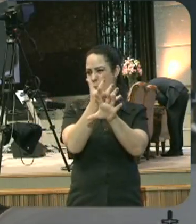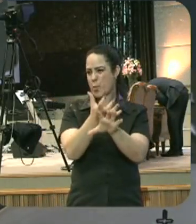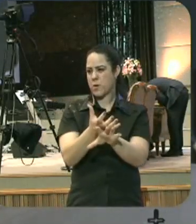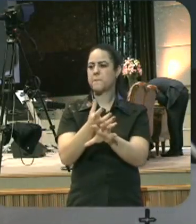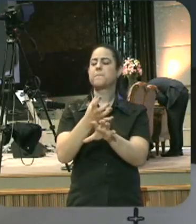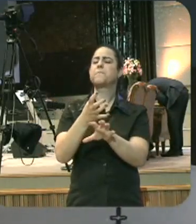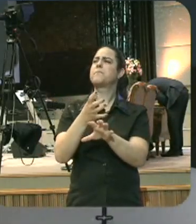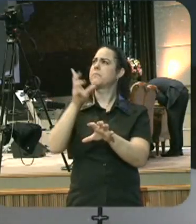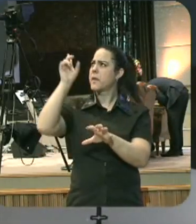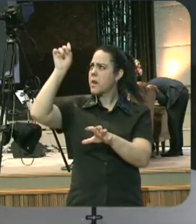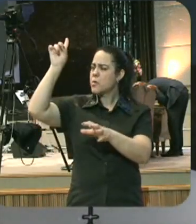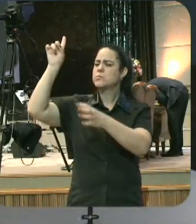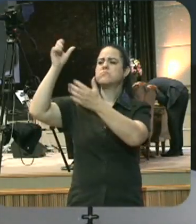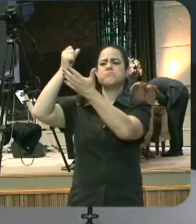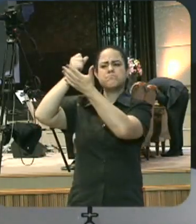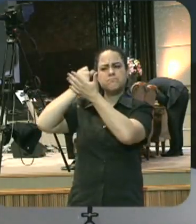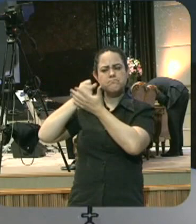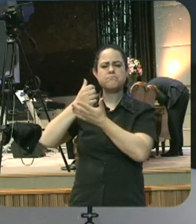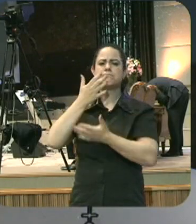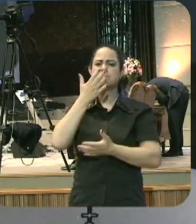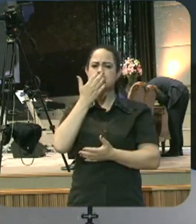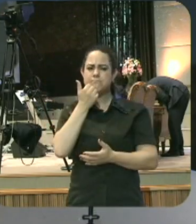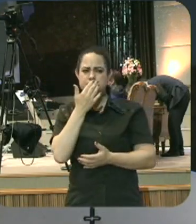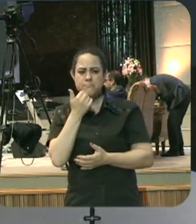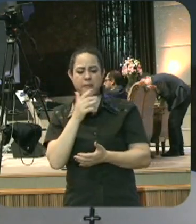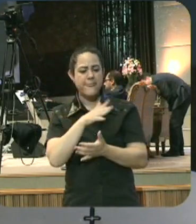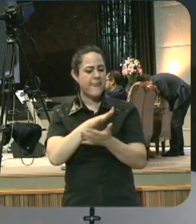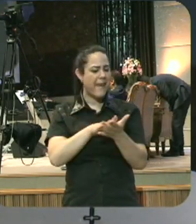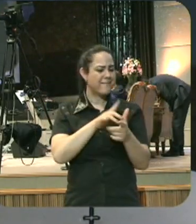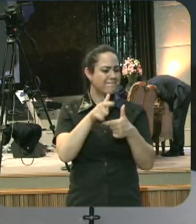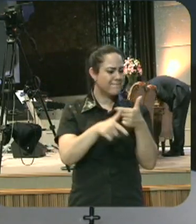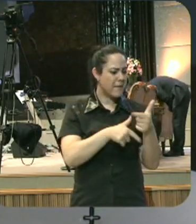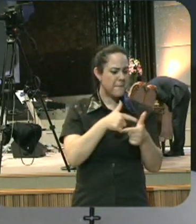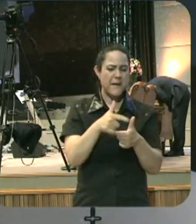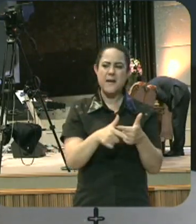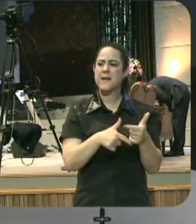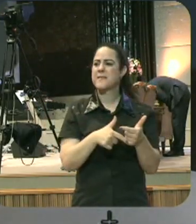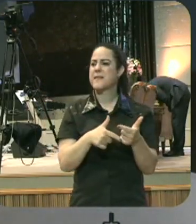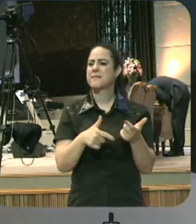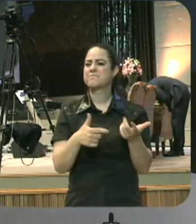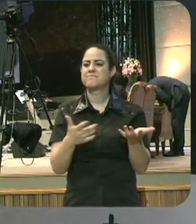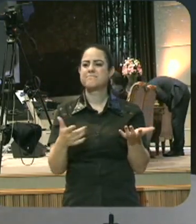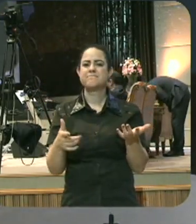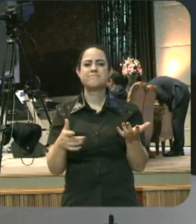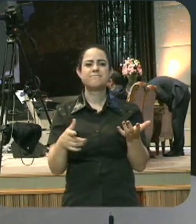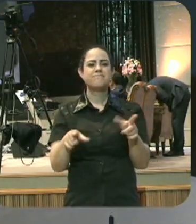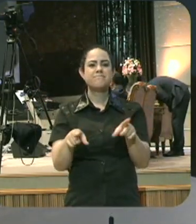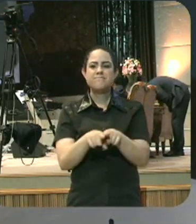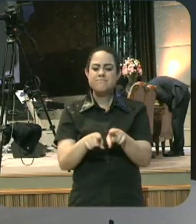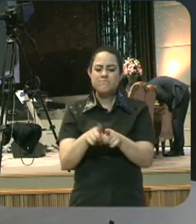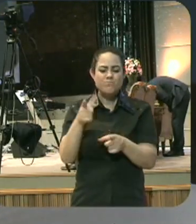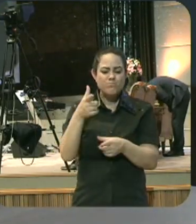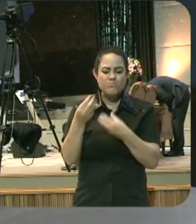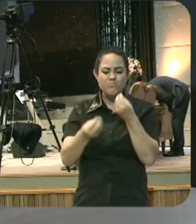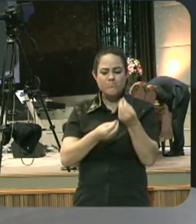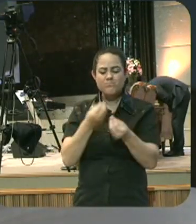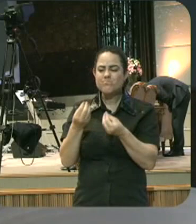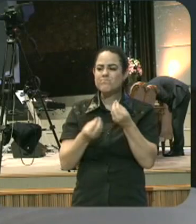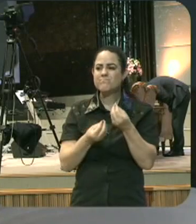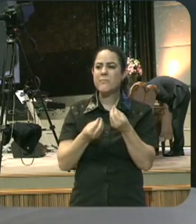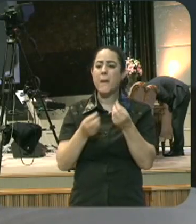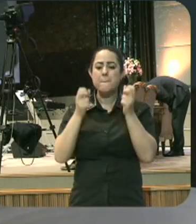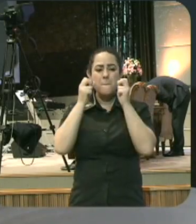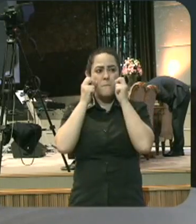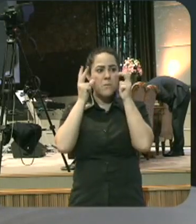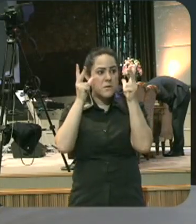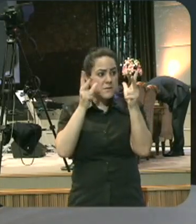pelo Senhor. Eles não tinham produção e não sabiam dedicar ao Senhor os seus bens, ainda que Moisés